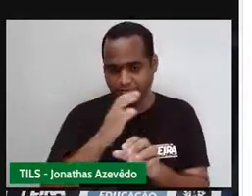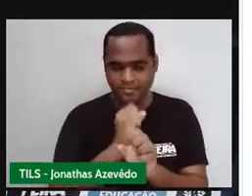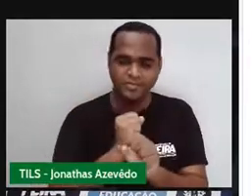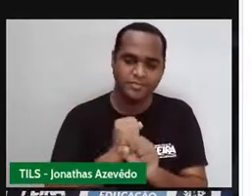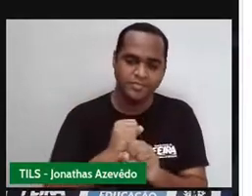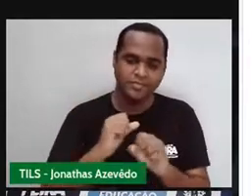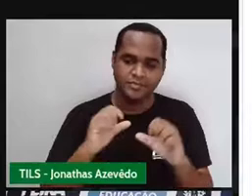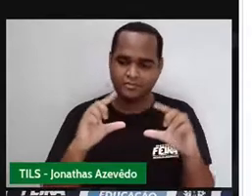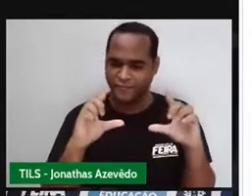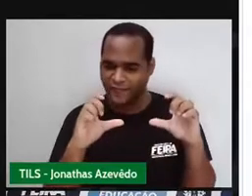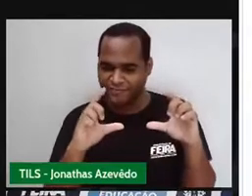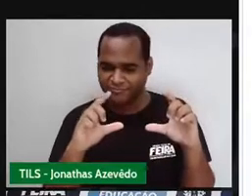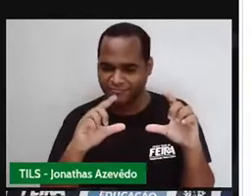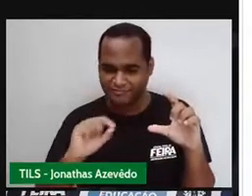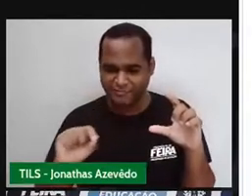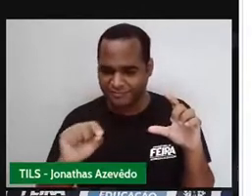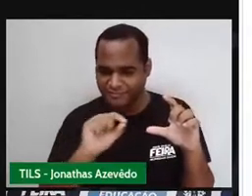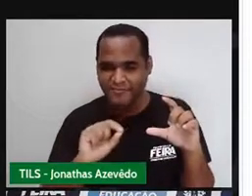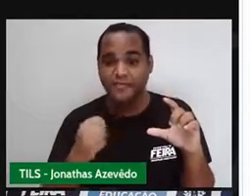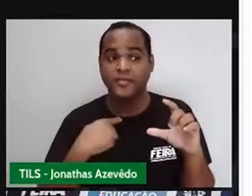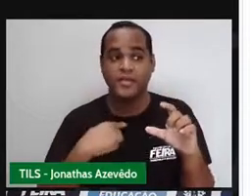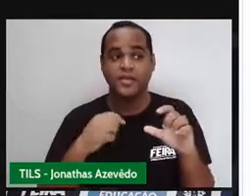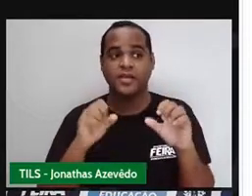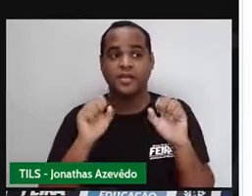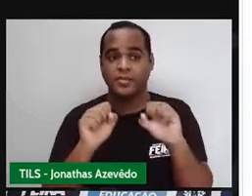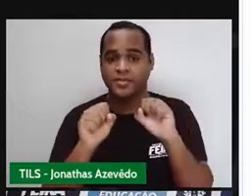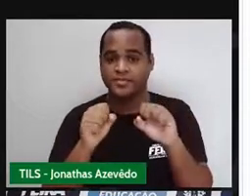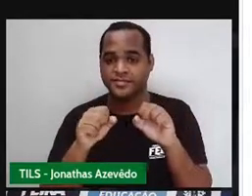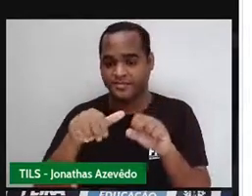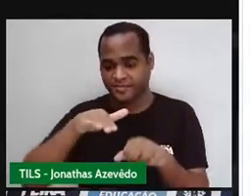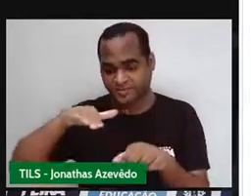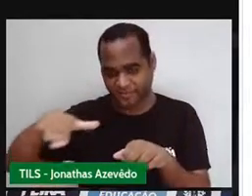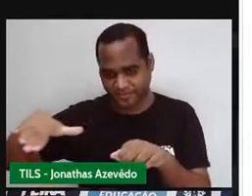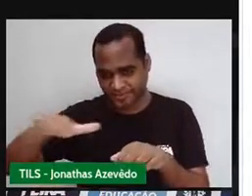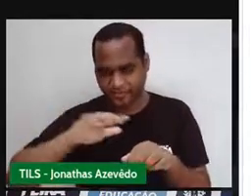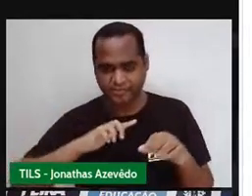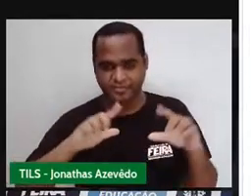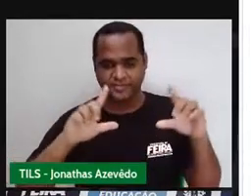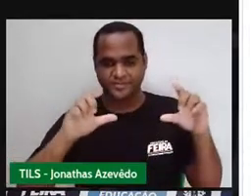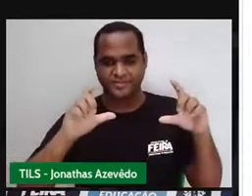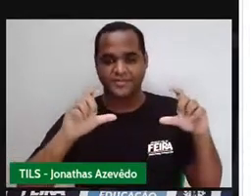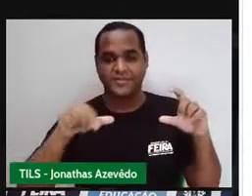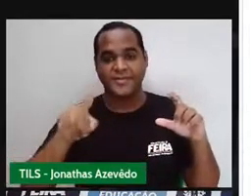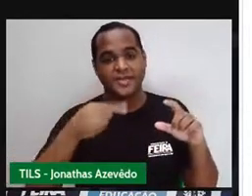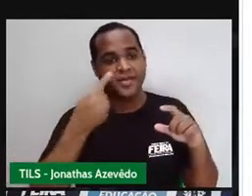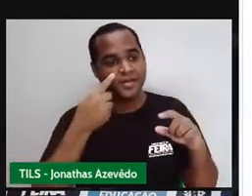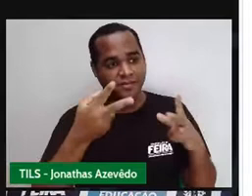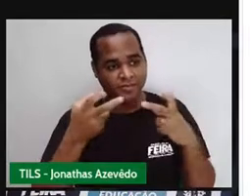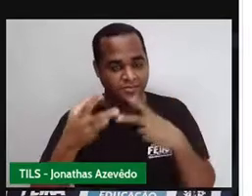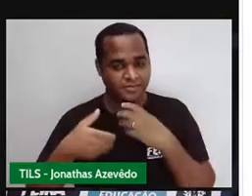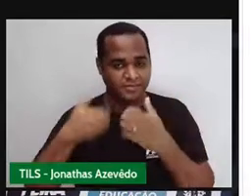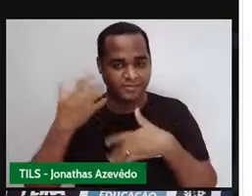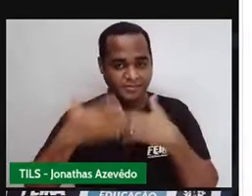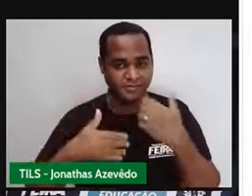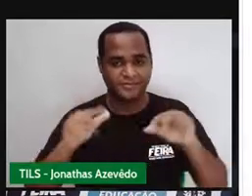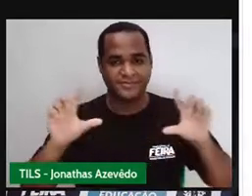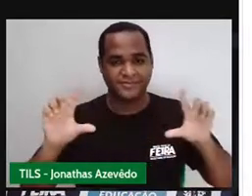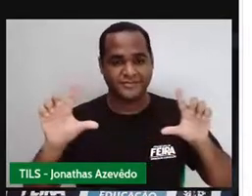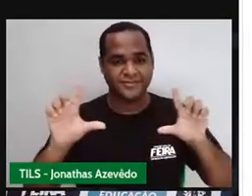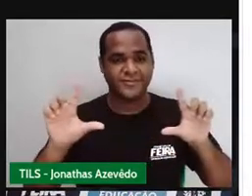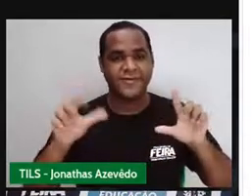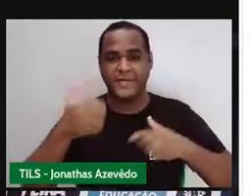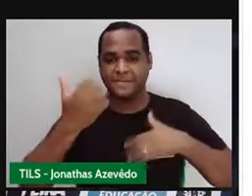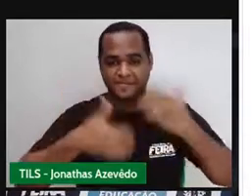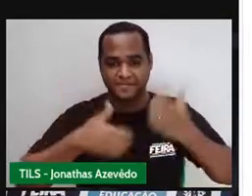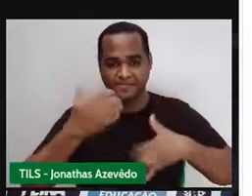é possível calcular um as áreas dessas figuras olha só tá aqui na tela